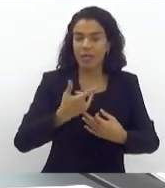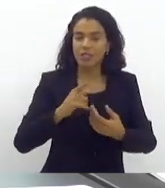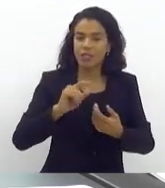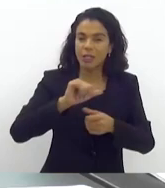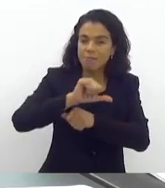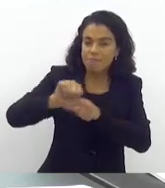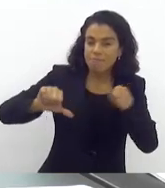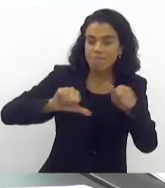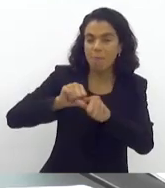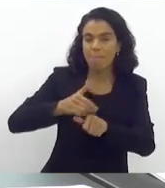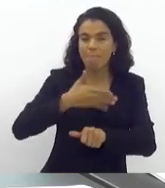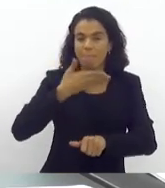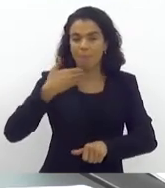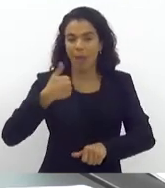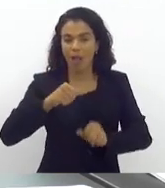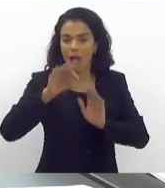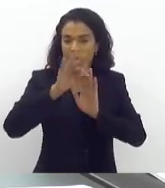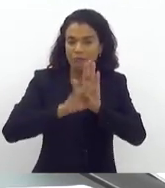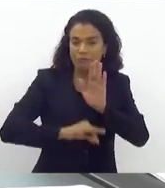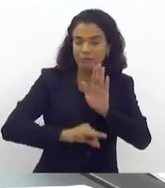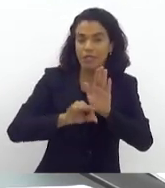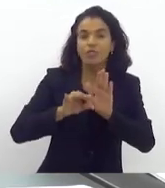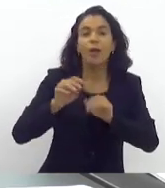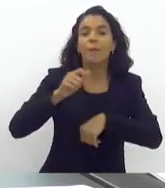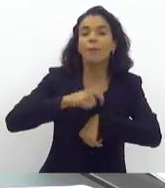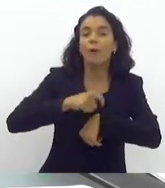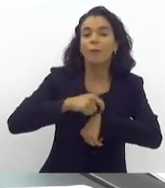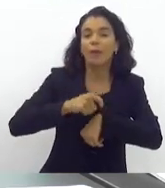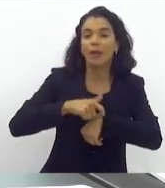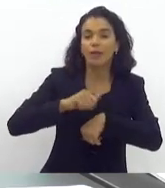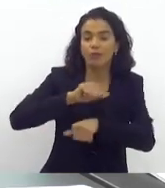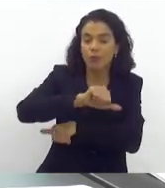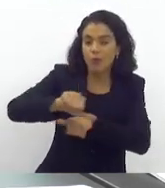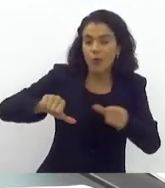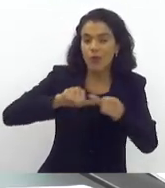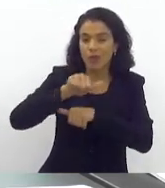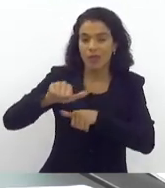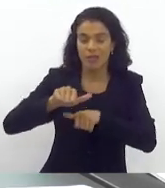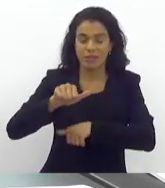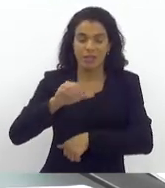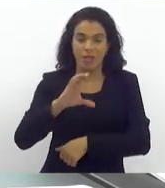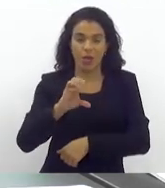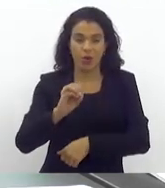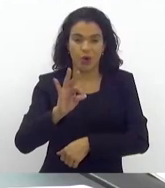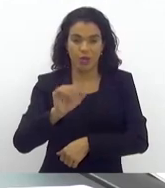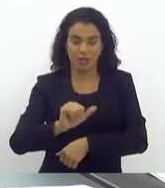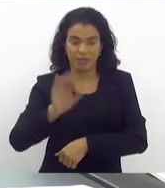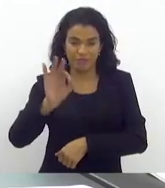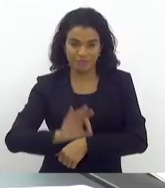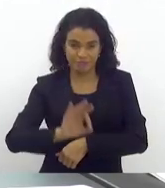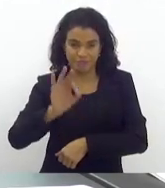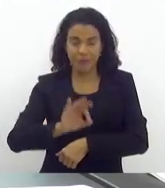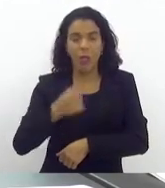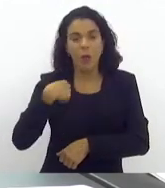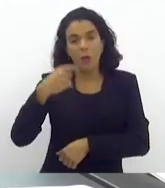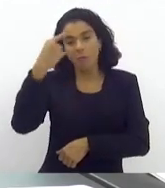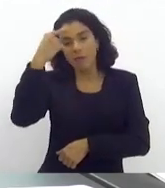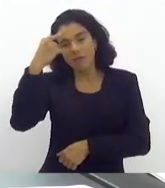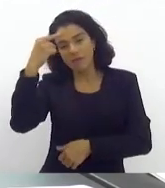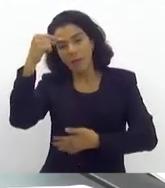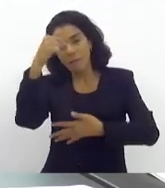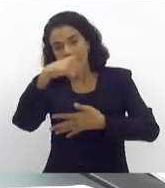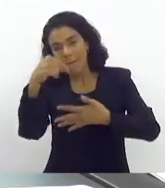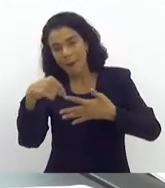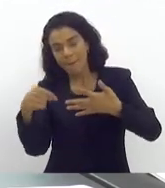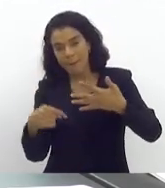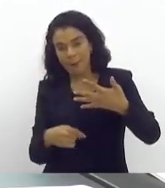aprimorações seria através do momento em que tem a renovação da cota, em que a lei tramita. Eu mesmo pensei em algumas questões relacionadas, inclusive,